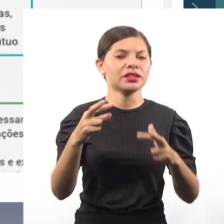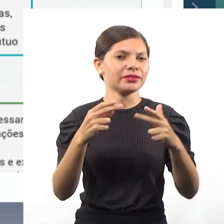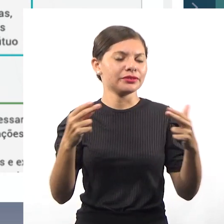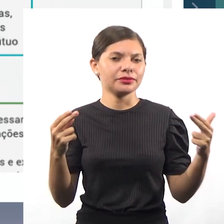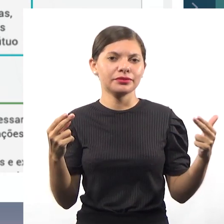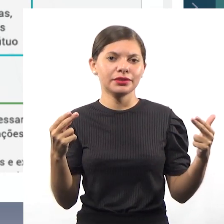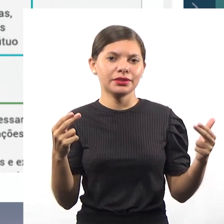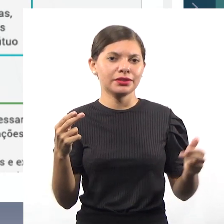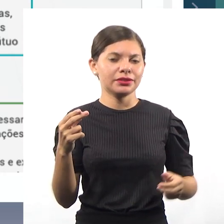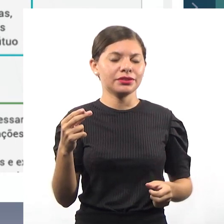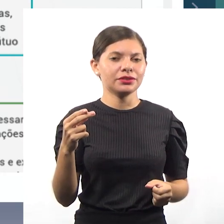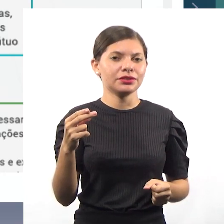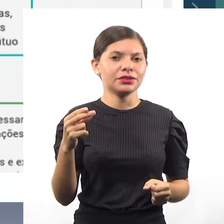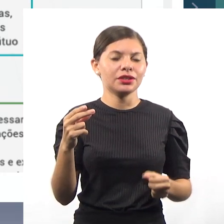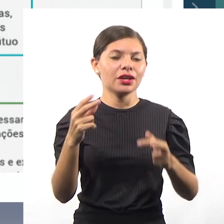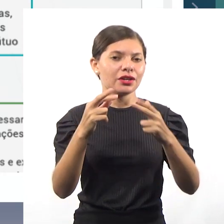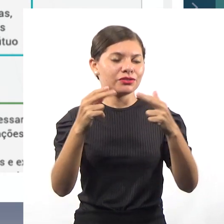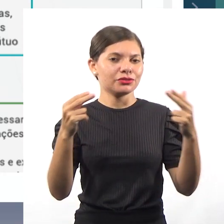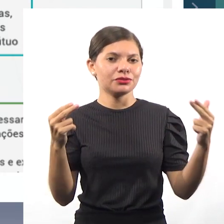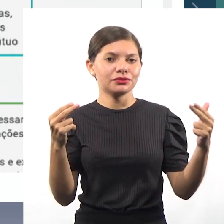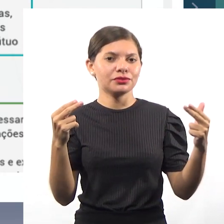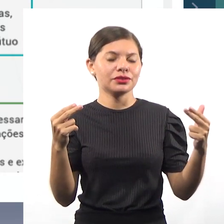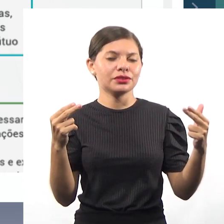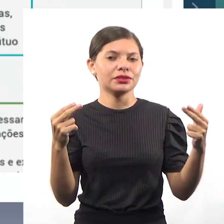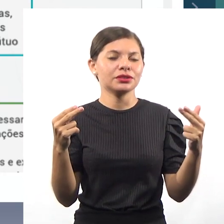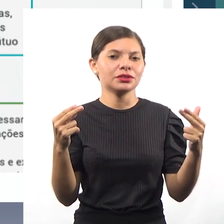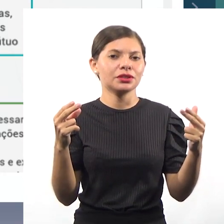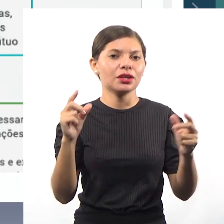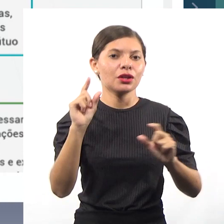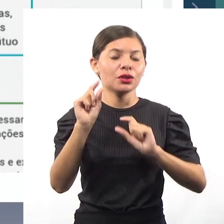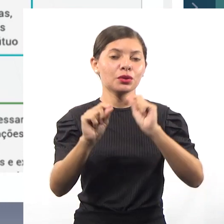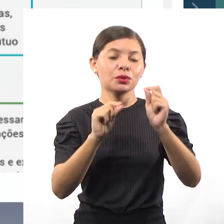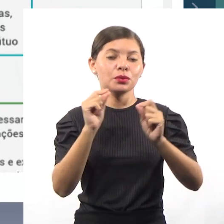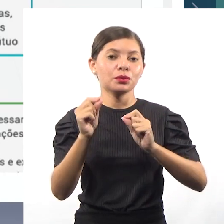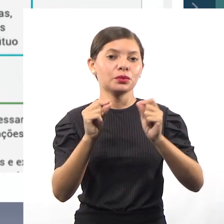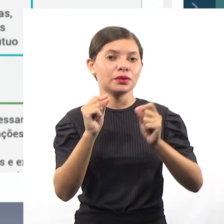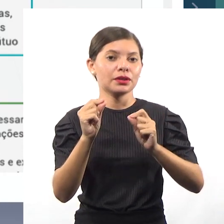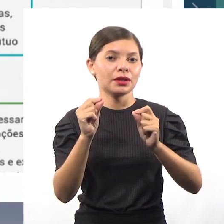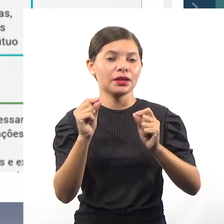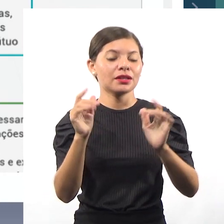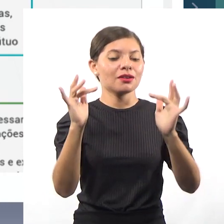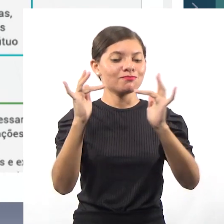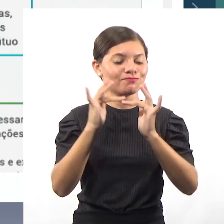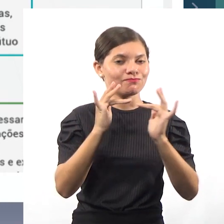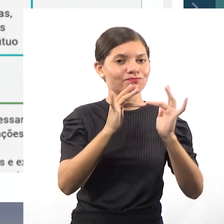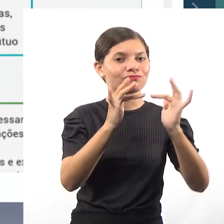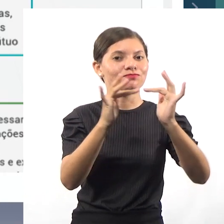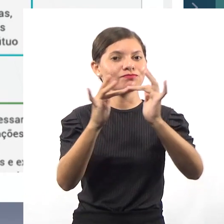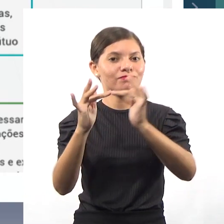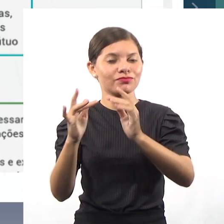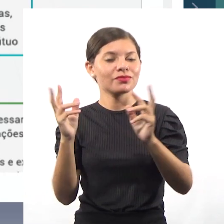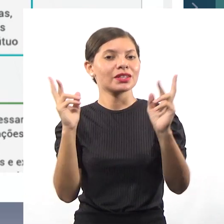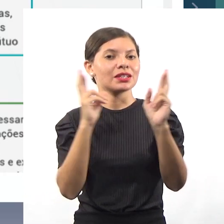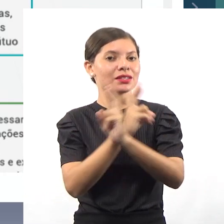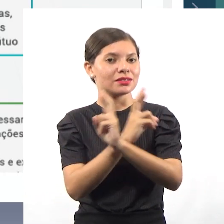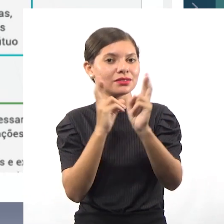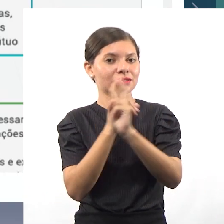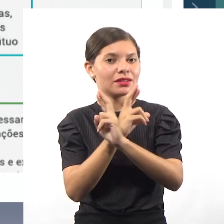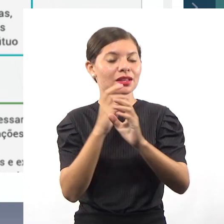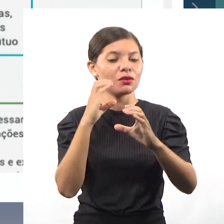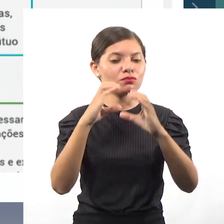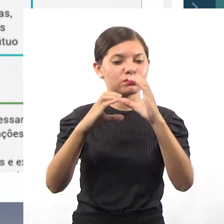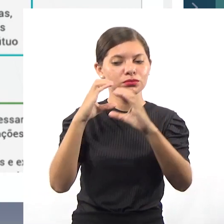diferente, não está divergente e não está dissociada, pelo contrário, está em íntima relação com a